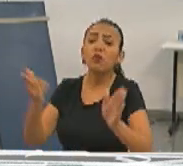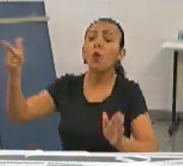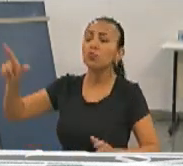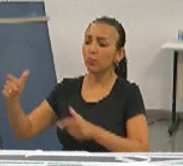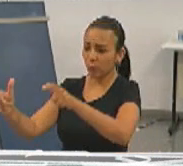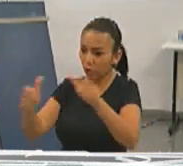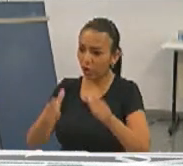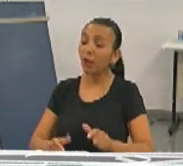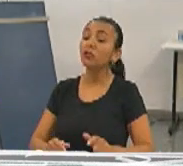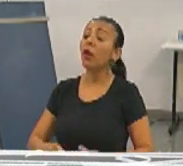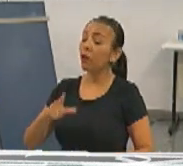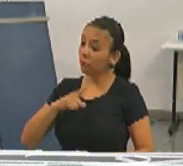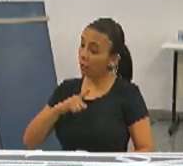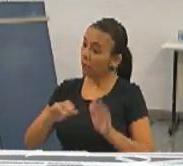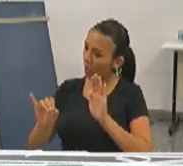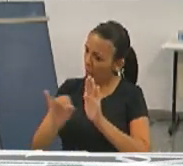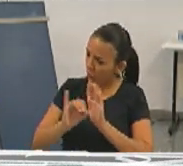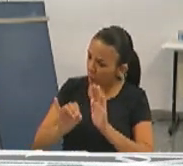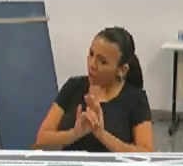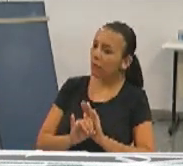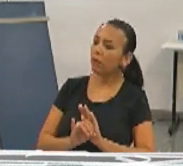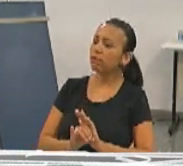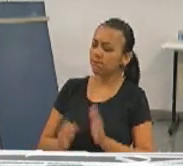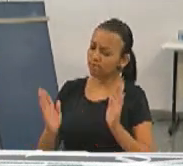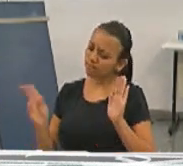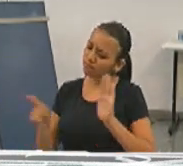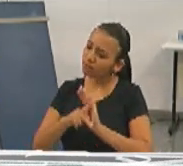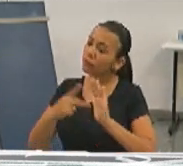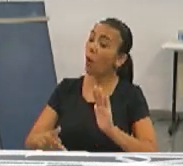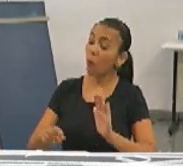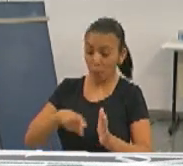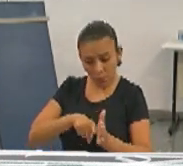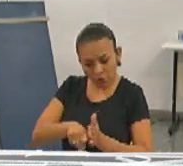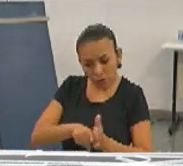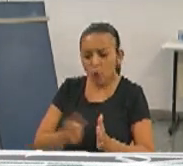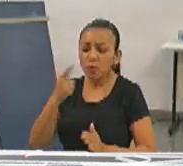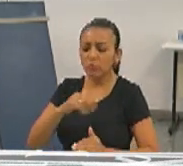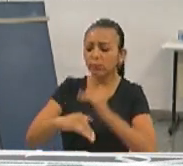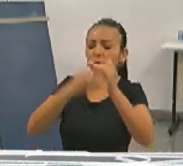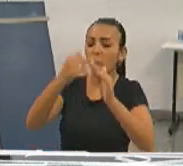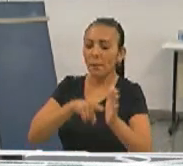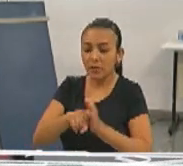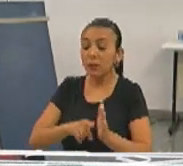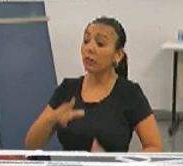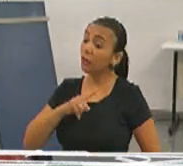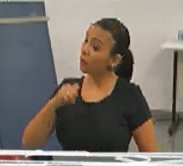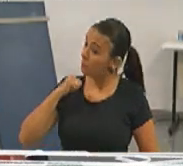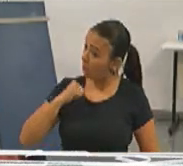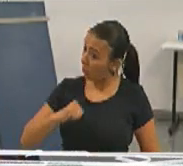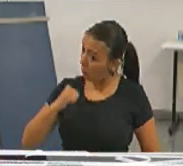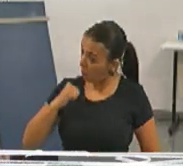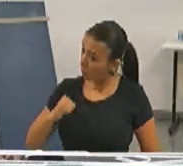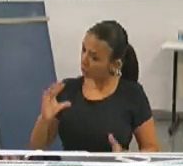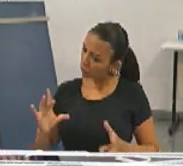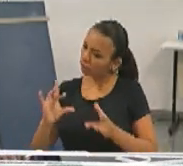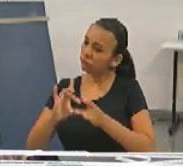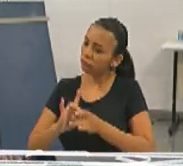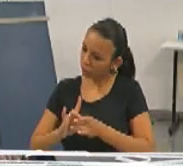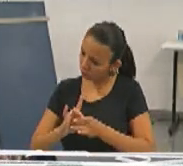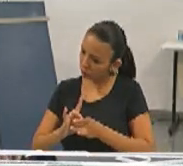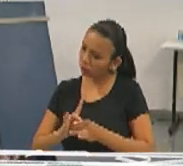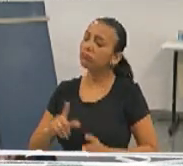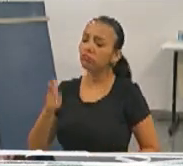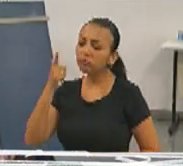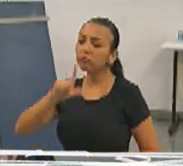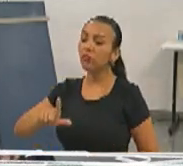Lançamos editais específicos para pesquisadores desenvolverem suas pesquisas em bolsas atreladas a bolsas de iniciação